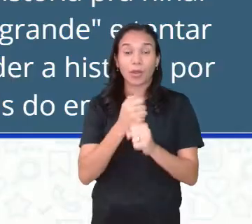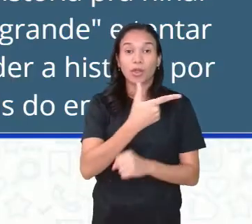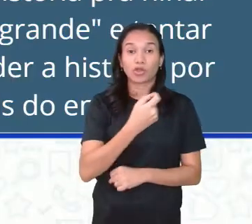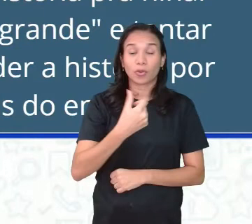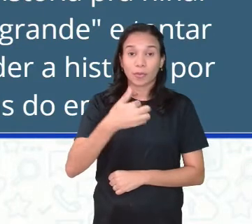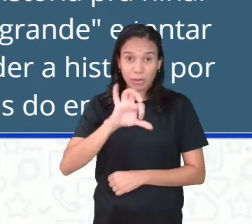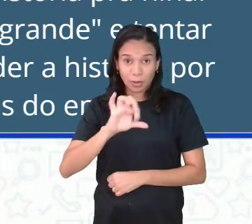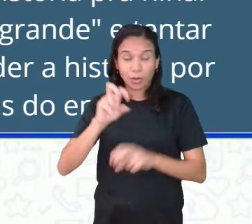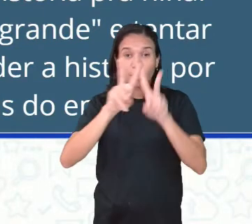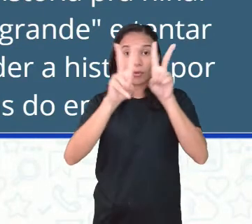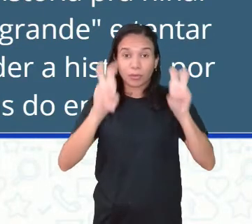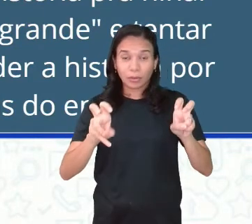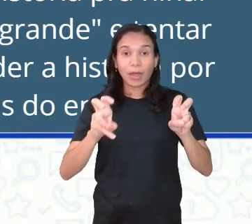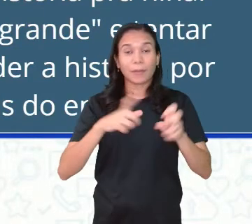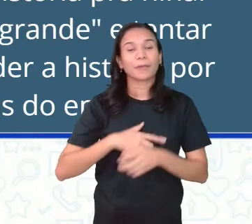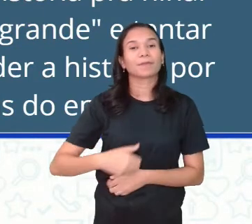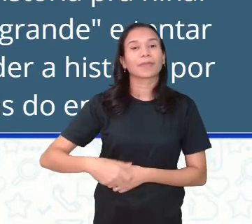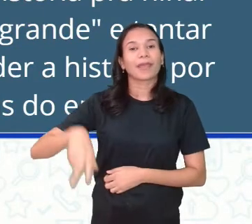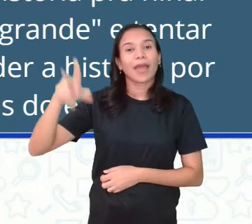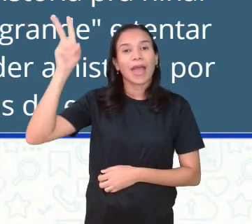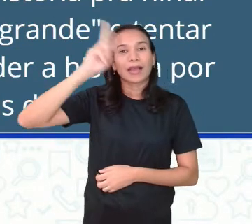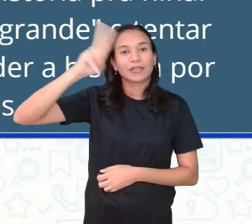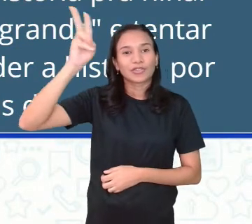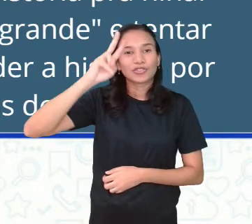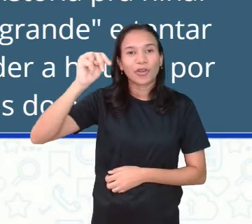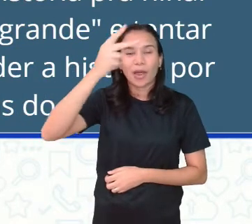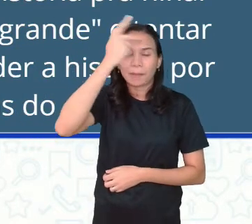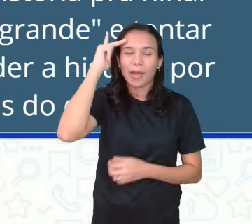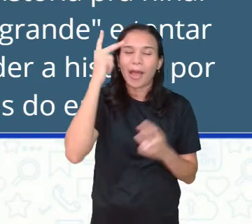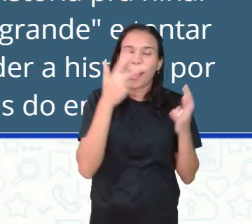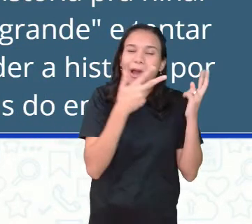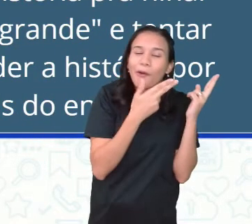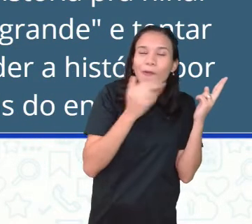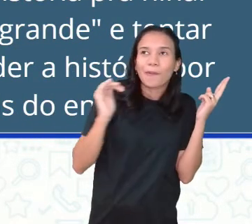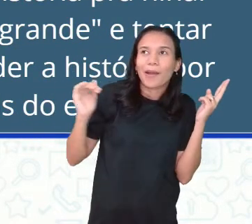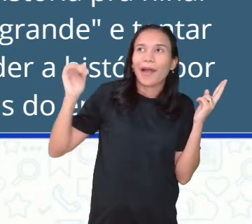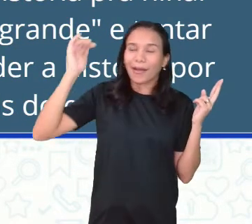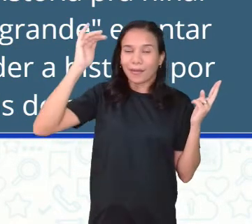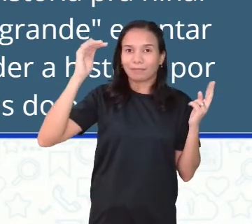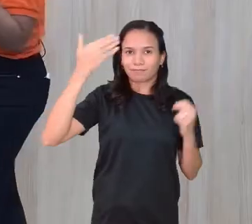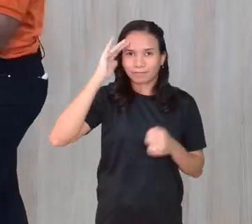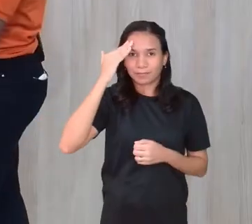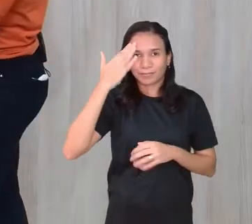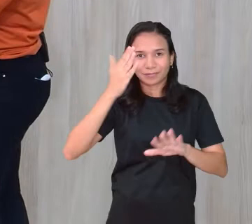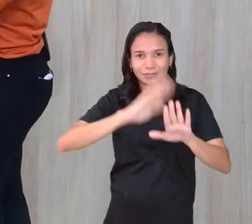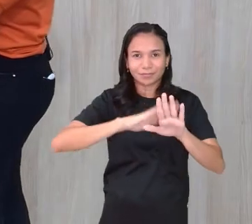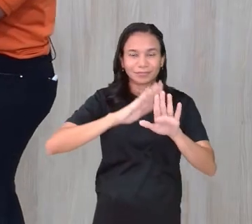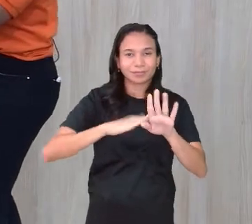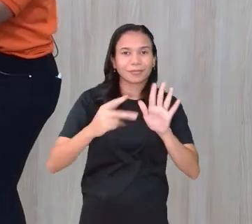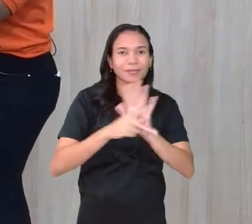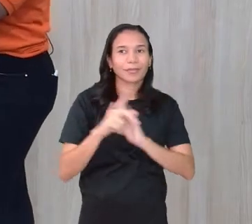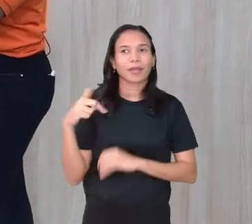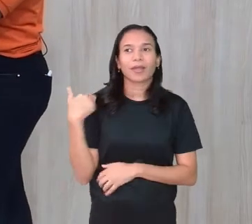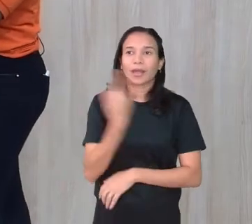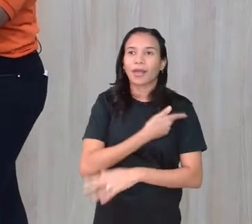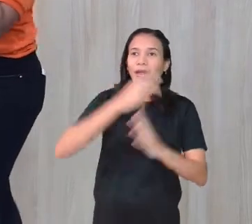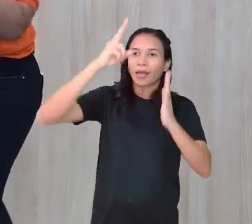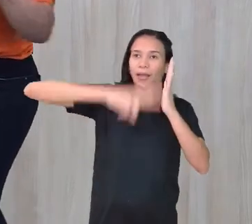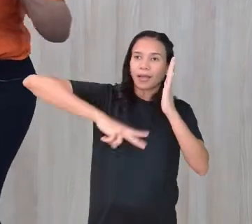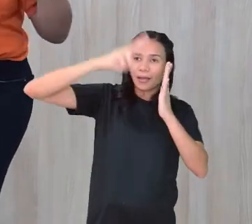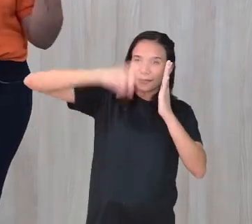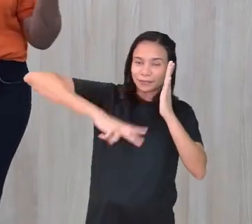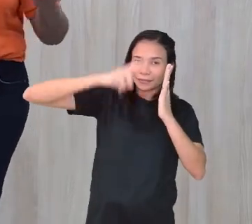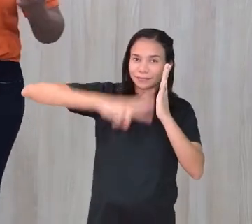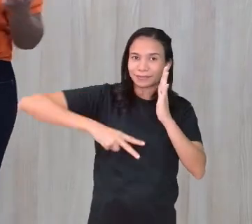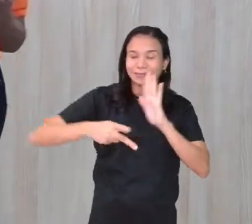era História para Ninar, Gente Grande, e tentar entender a história por trás do enredo. Então a gente vai ler esse samba enredo, né?